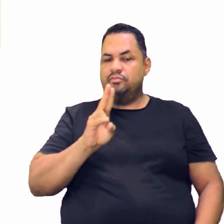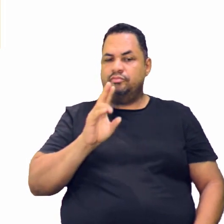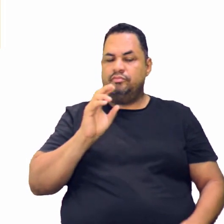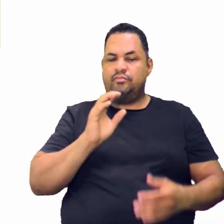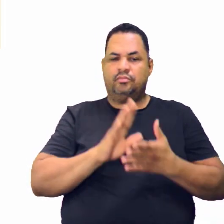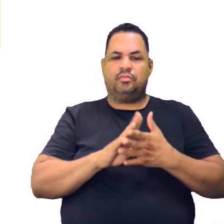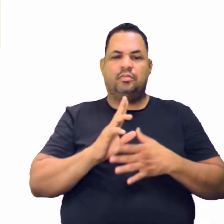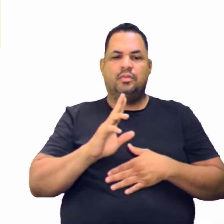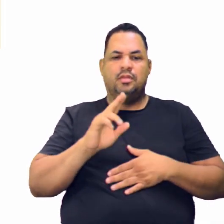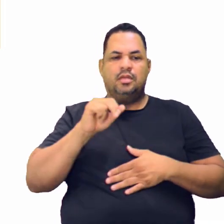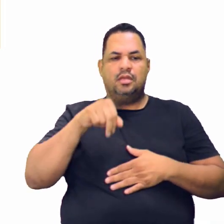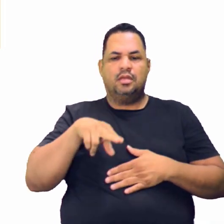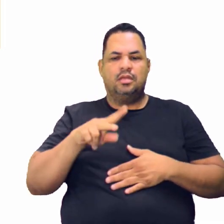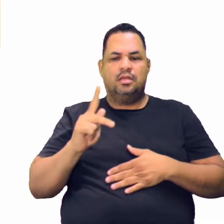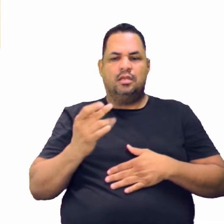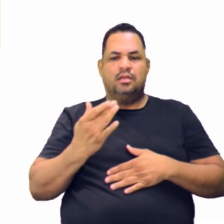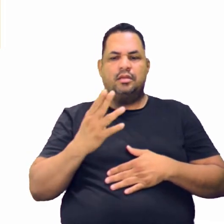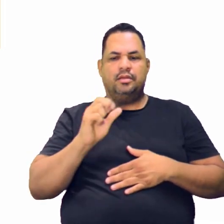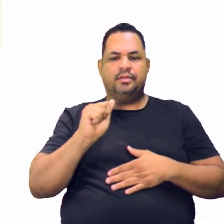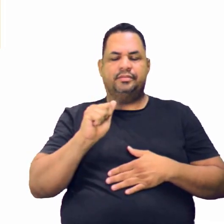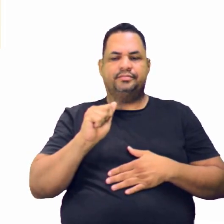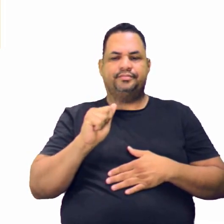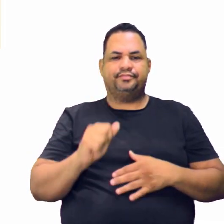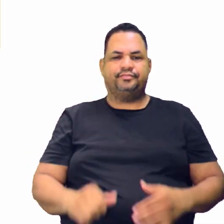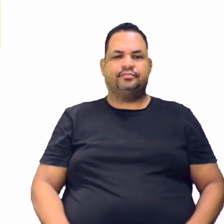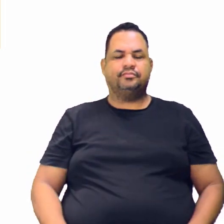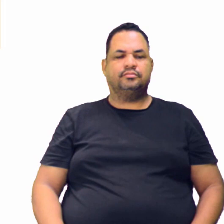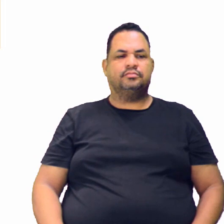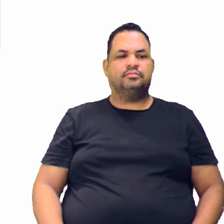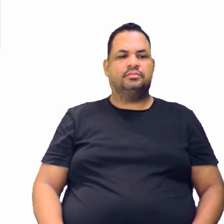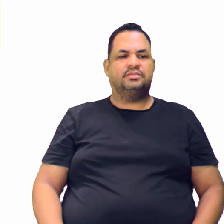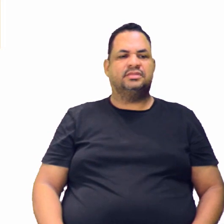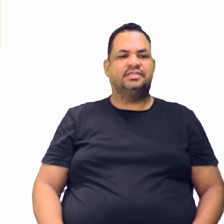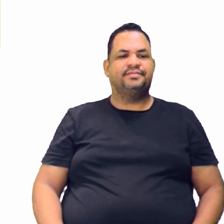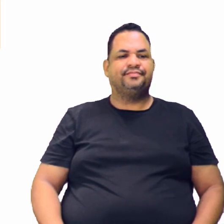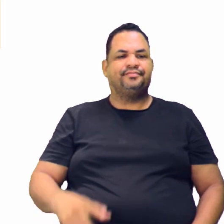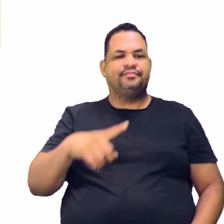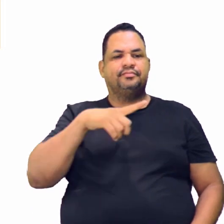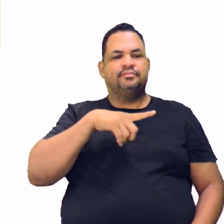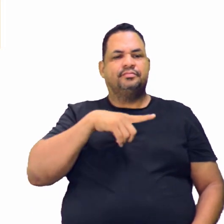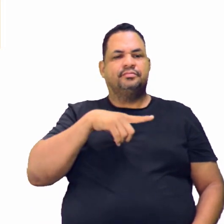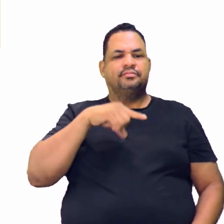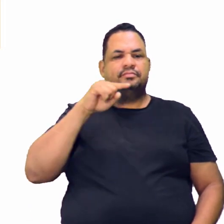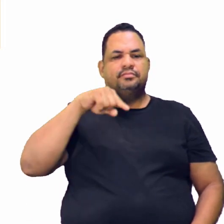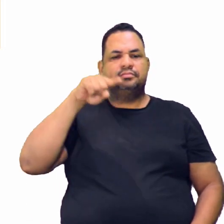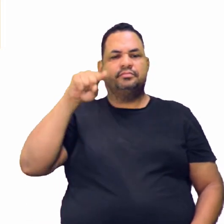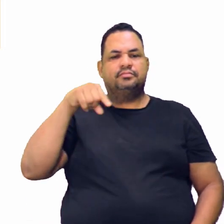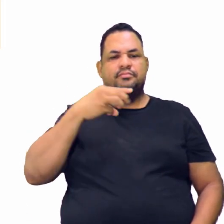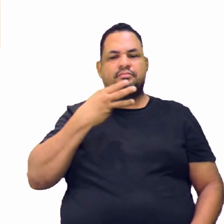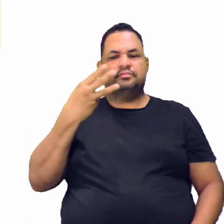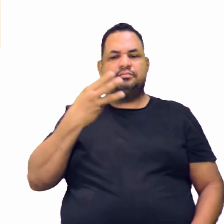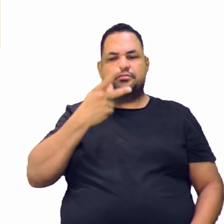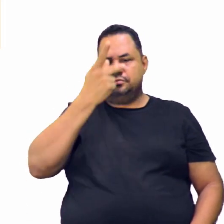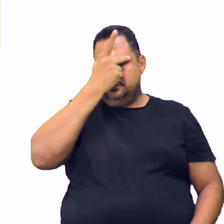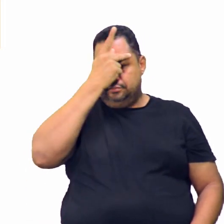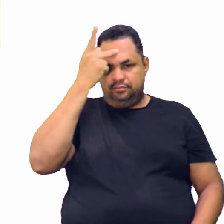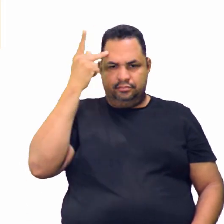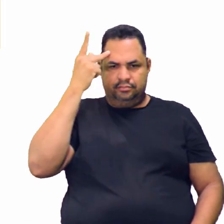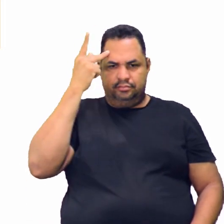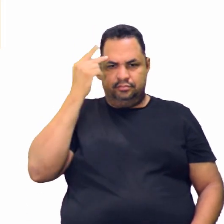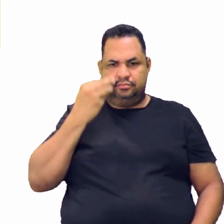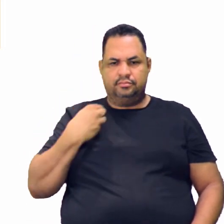NH, não terá acento, tá? No caso de rainha, bainha. Leva acento circunflexo à terceira pessoa do plural, do presente